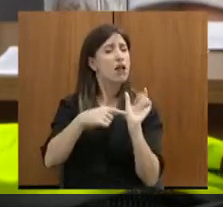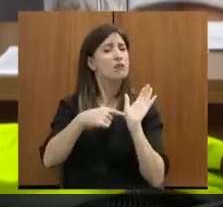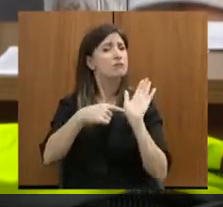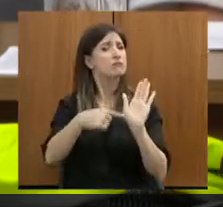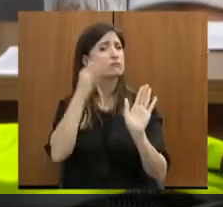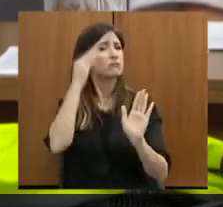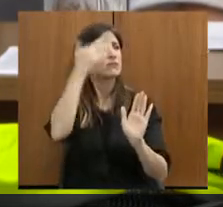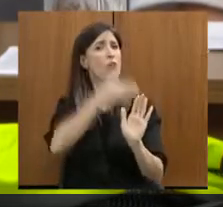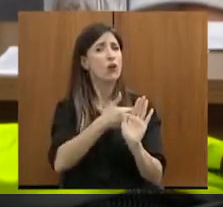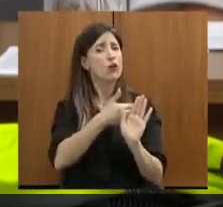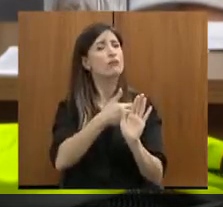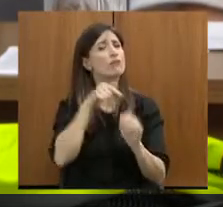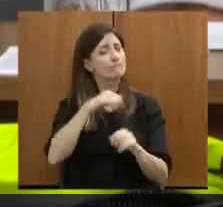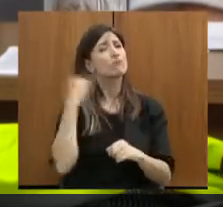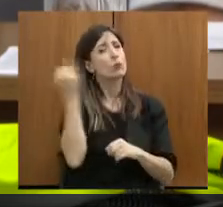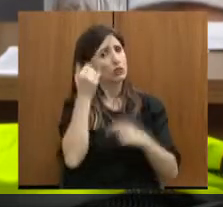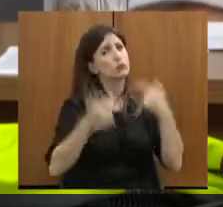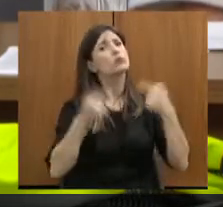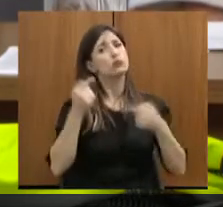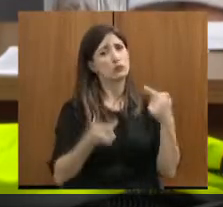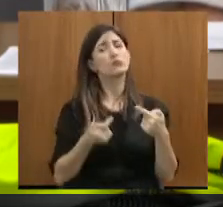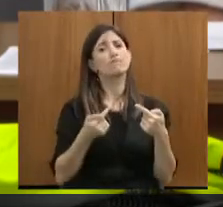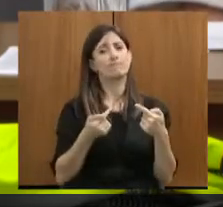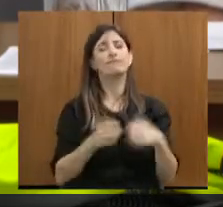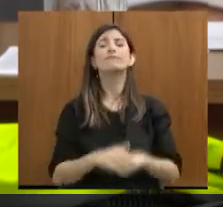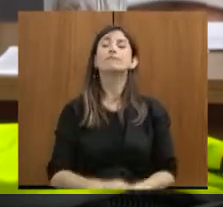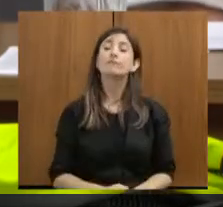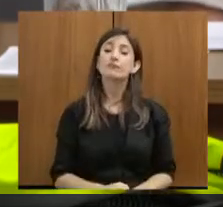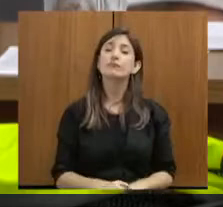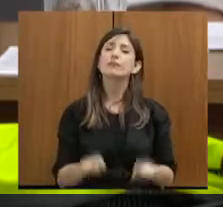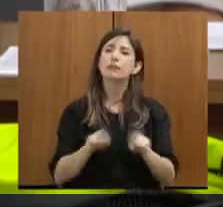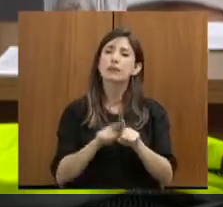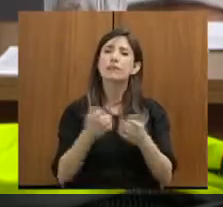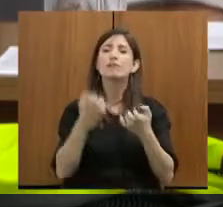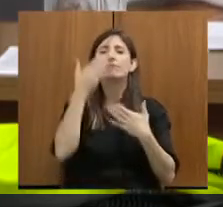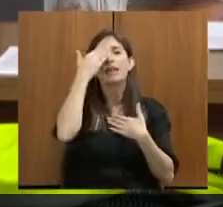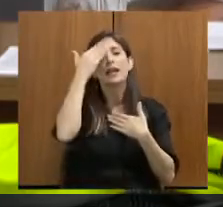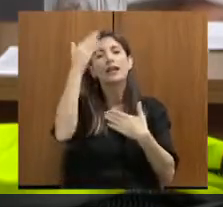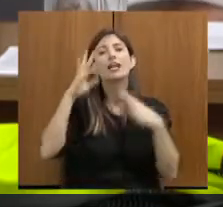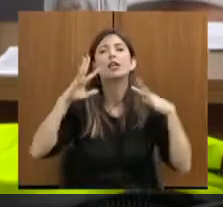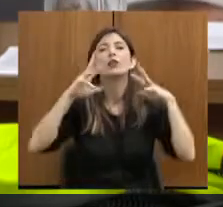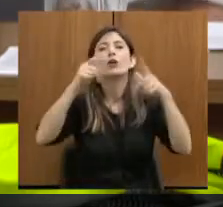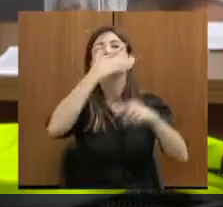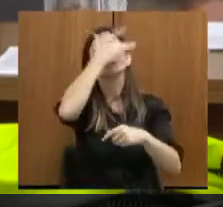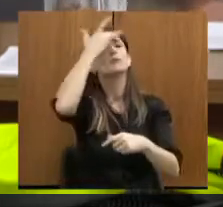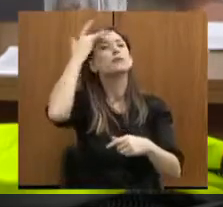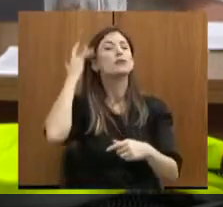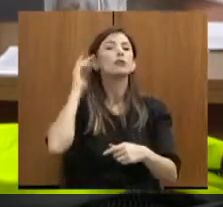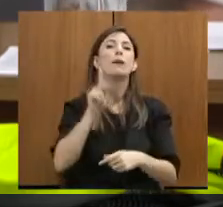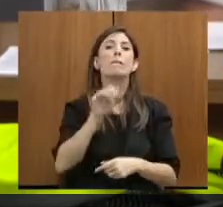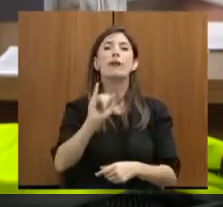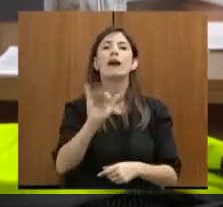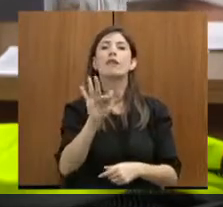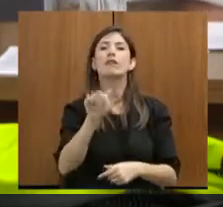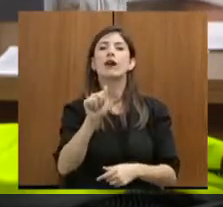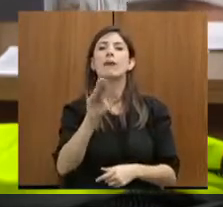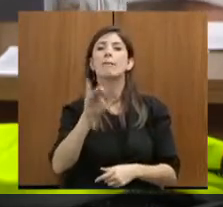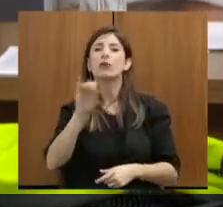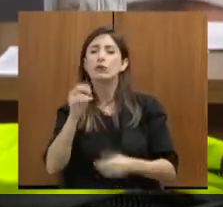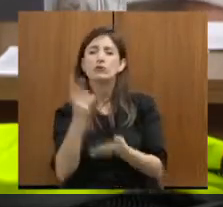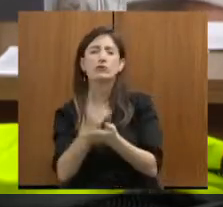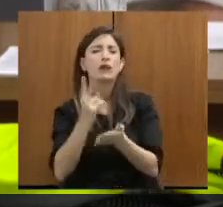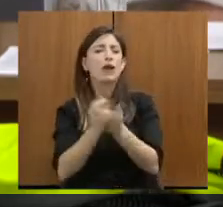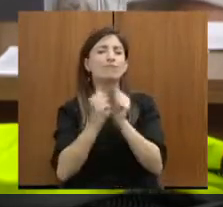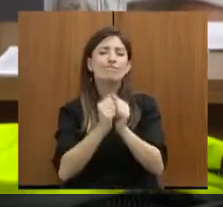entendeu é dentro dessa questão queria agradecer também todas as pessoas aqui né o pai Fabi que sempre está junto comigo também